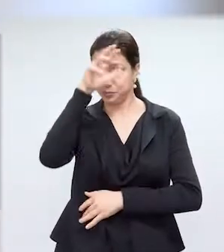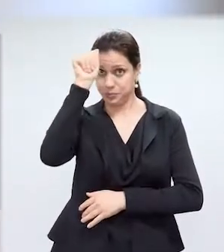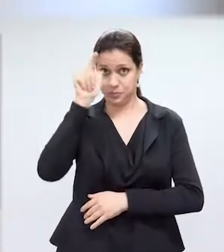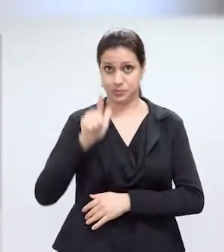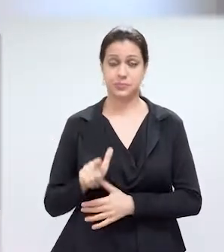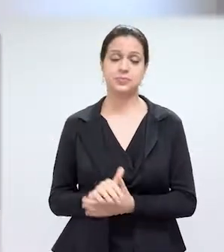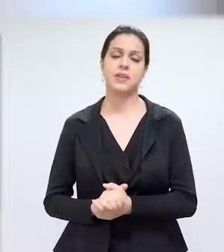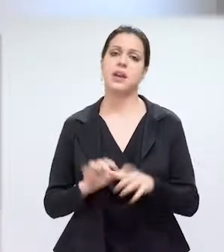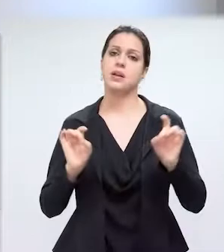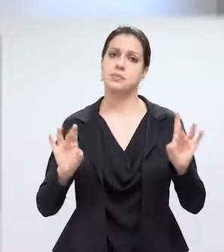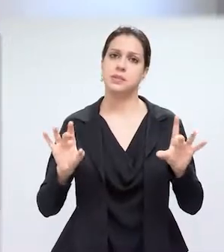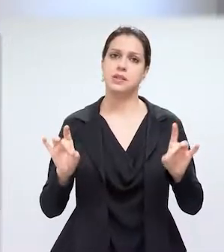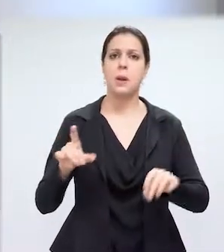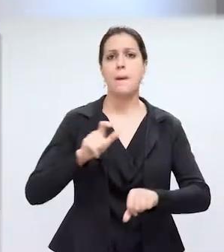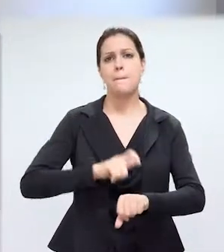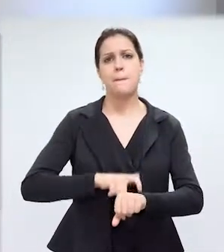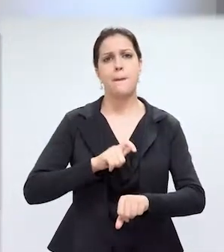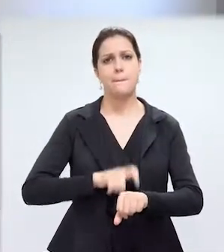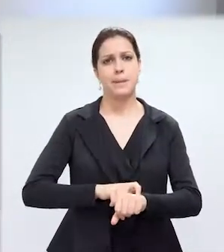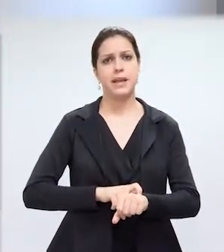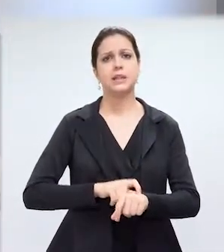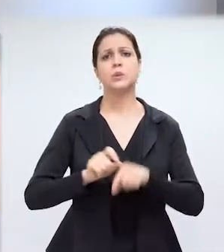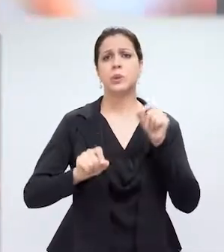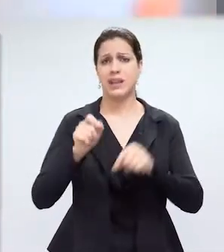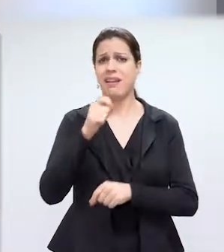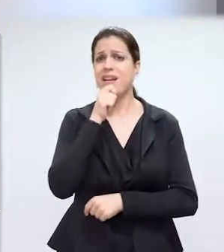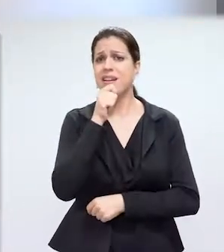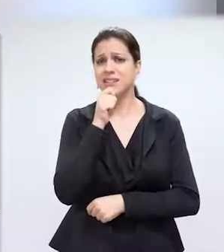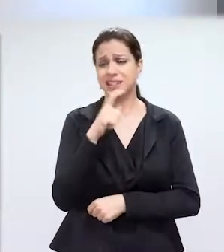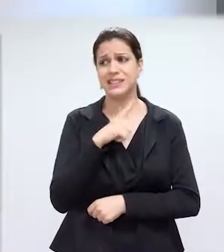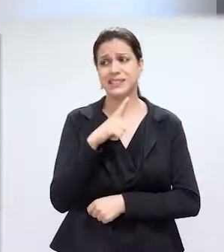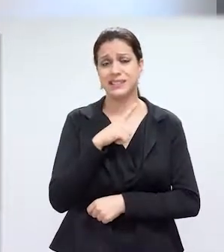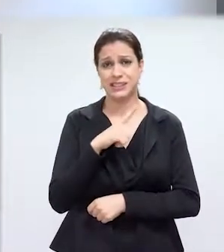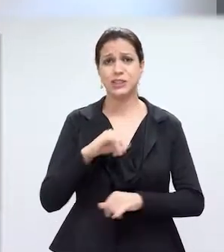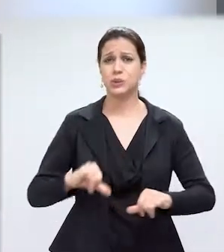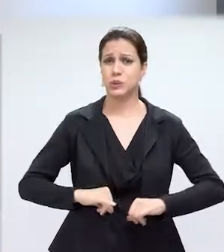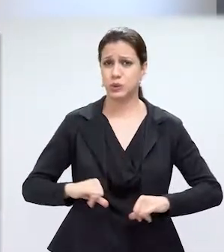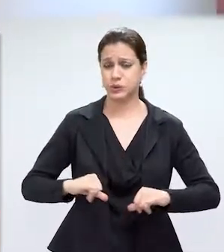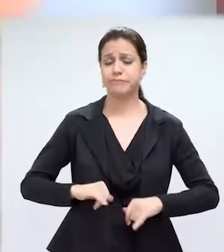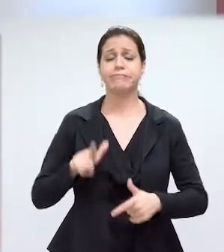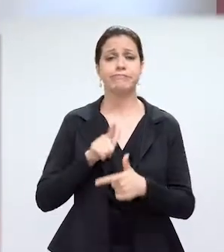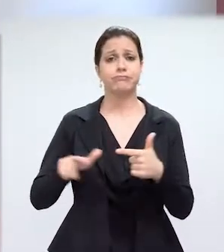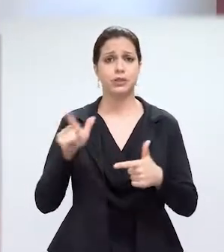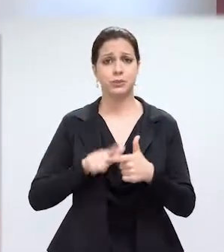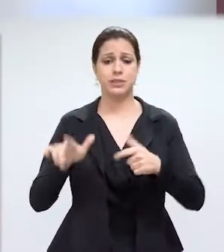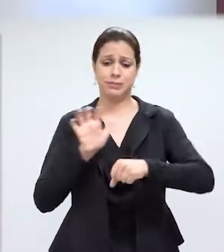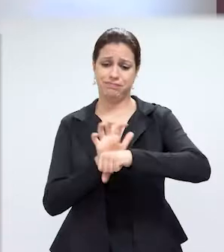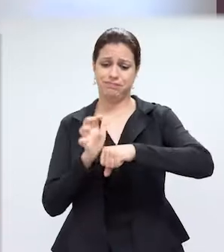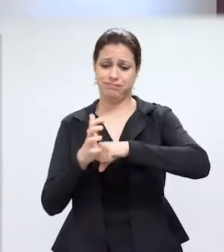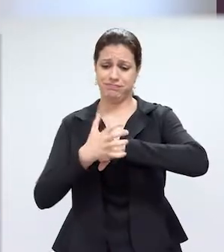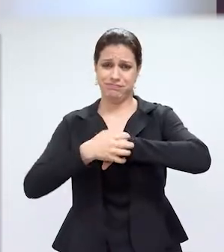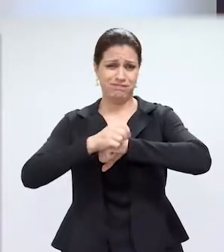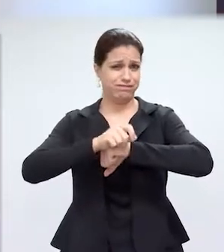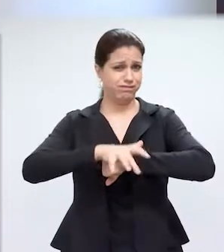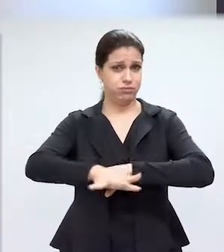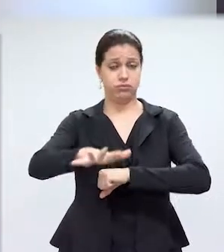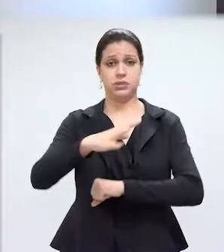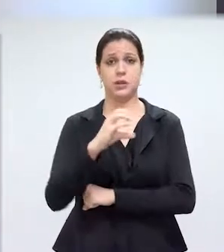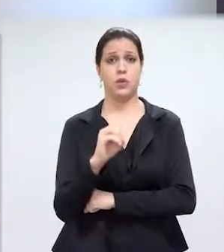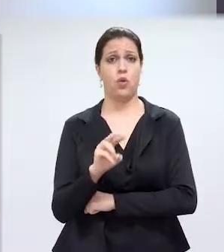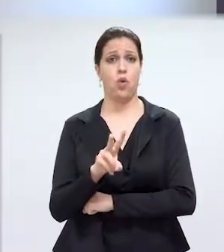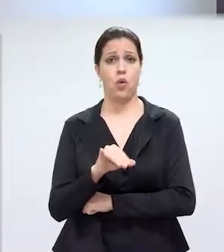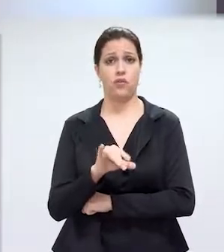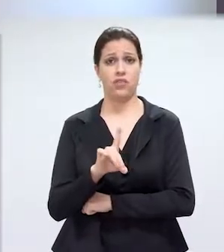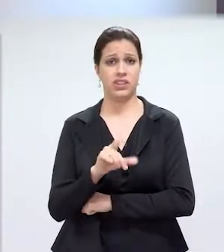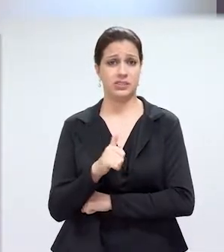população de Mato Grosso do Sul, especialmente no momento muito emblemático em que ainda sofremos as consequências da